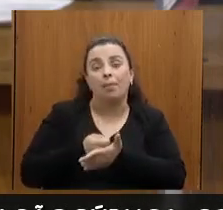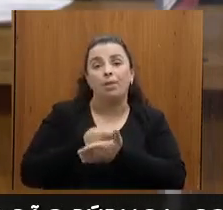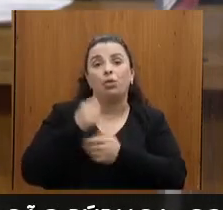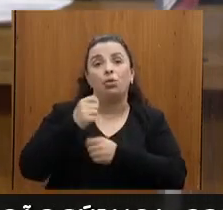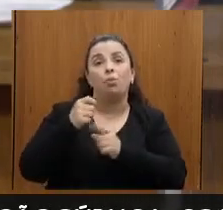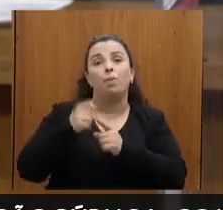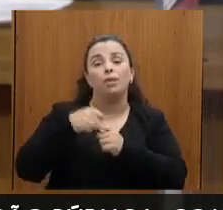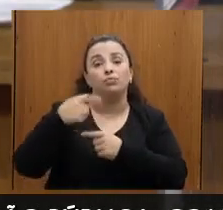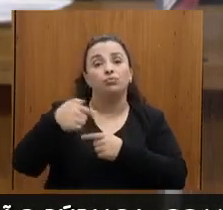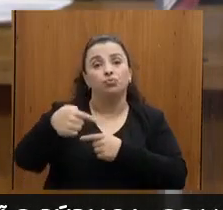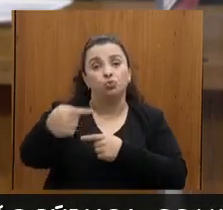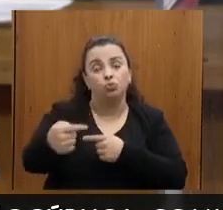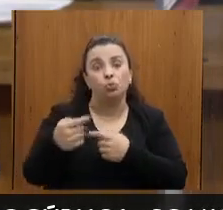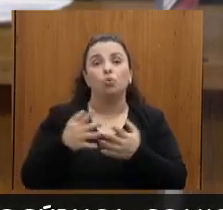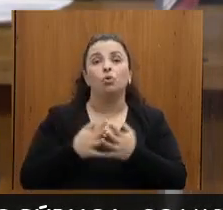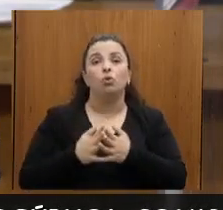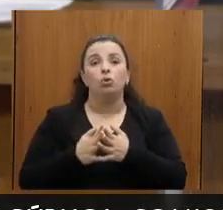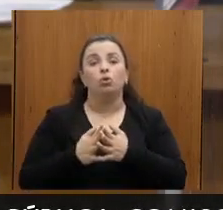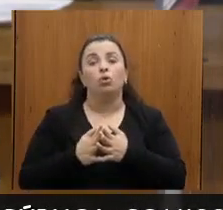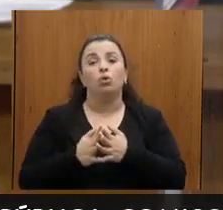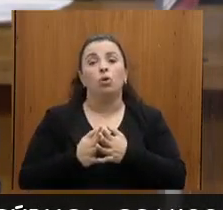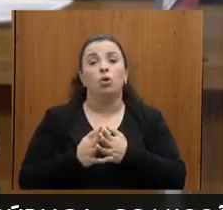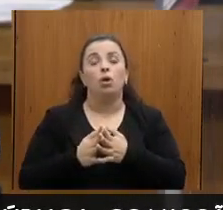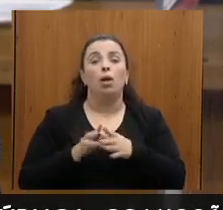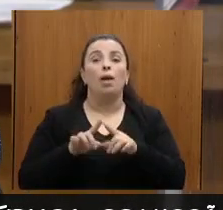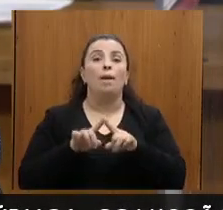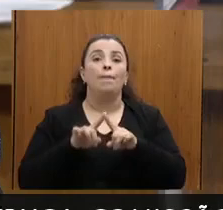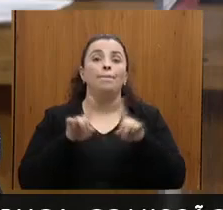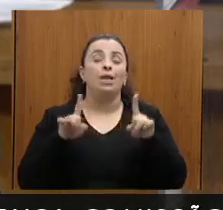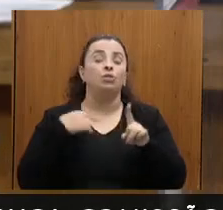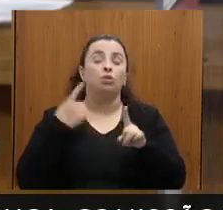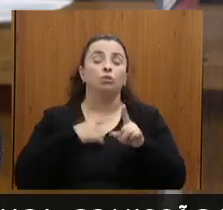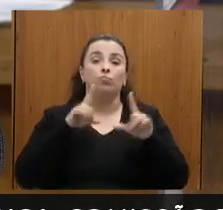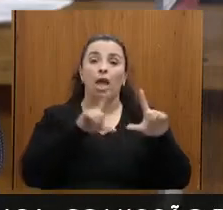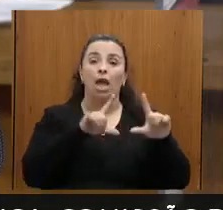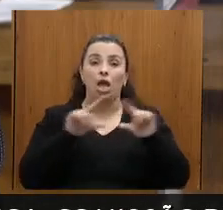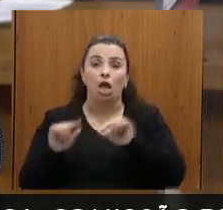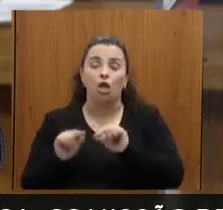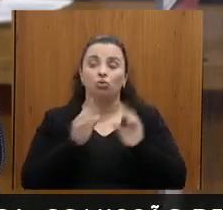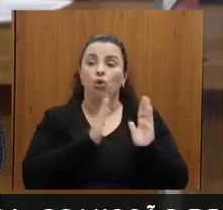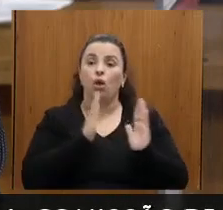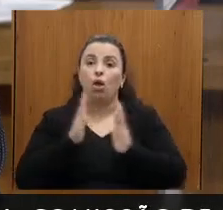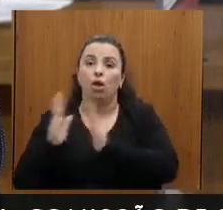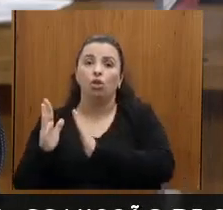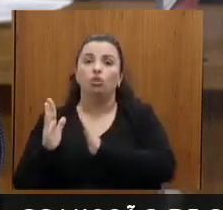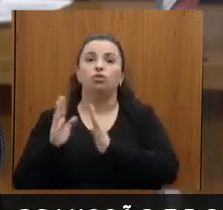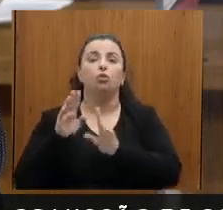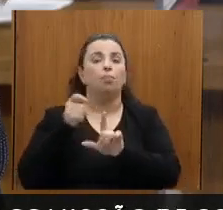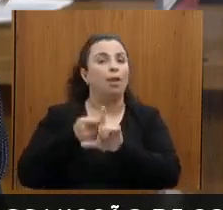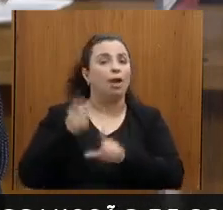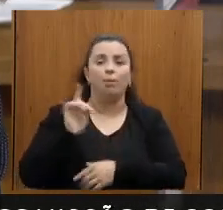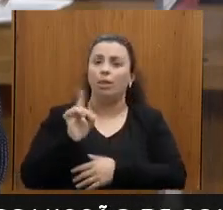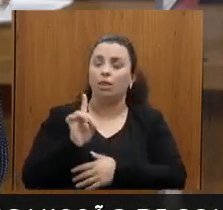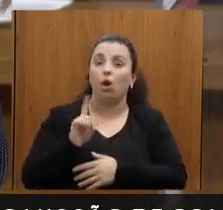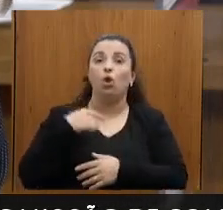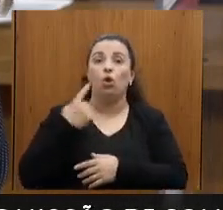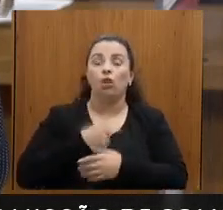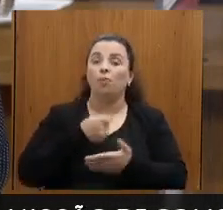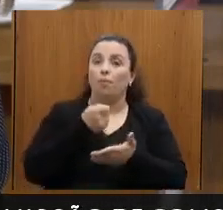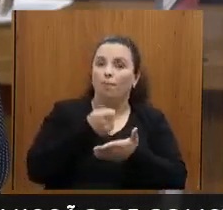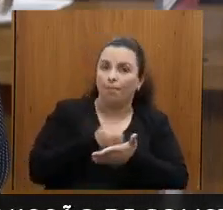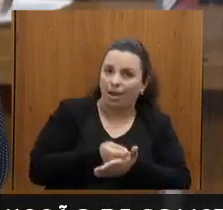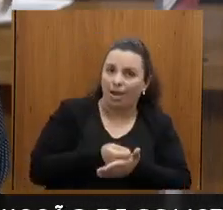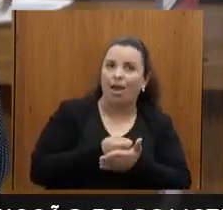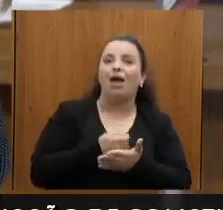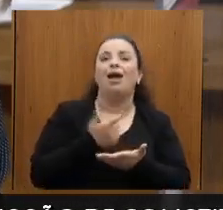não temos qualquer intenção de reduzir o cronograma de pagamento. Nós pagamos 210 milhões e iremos pagar 34